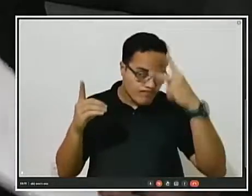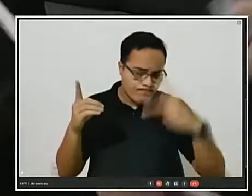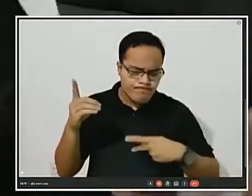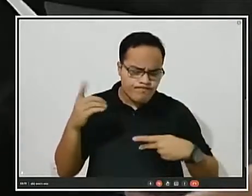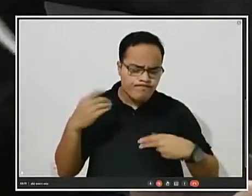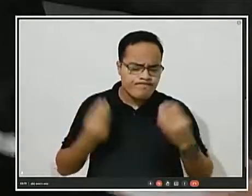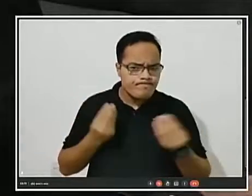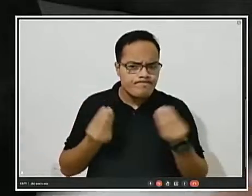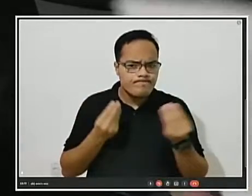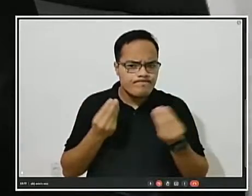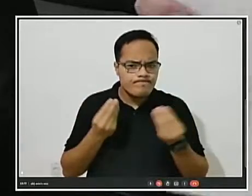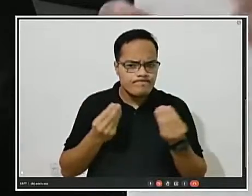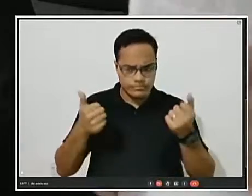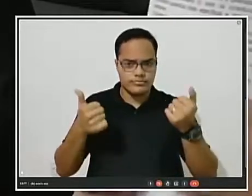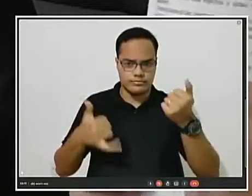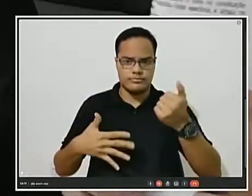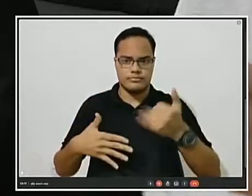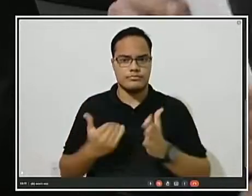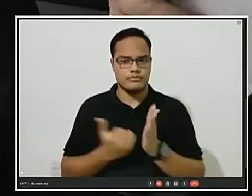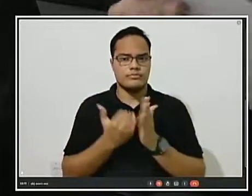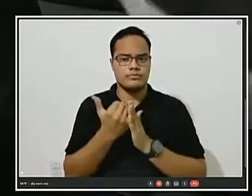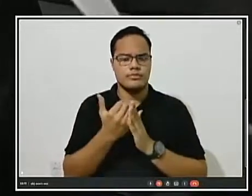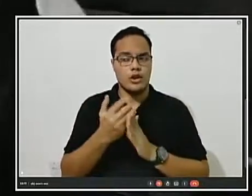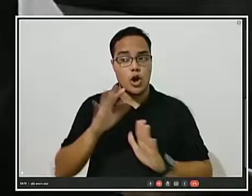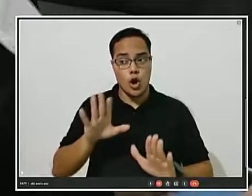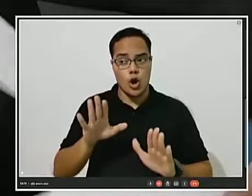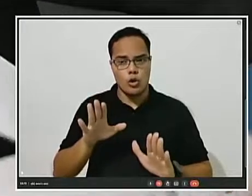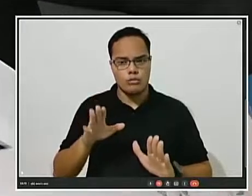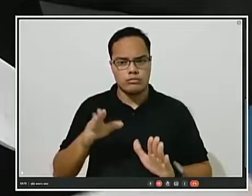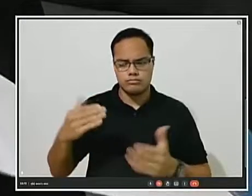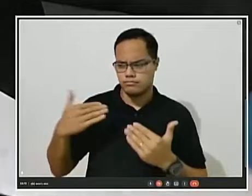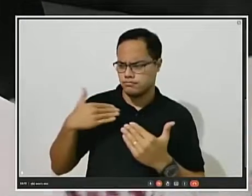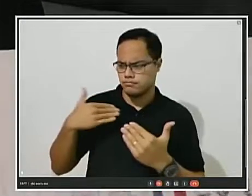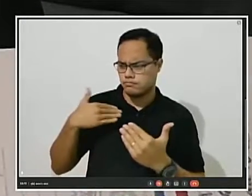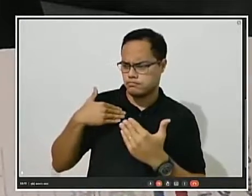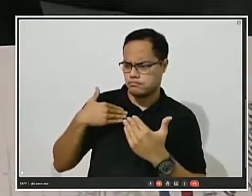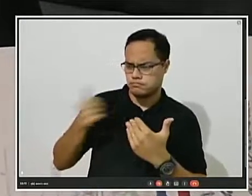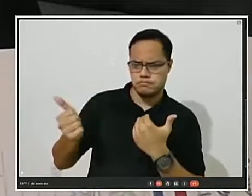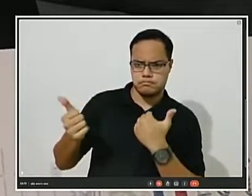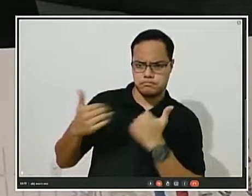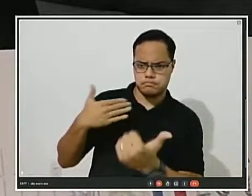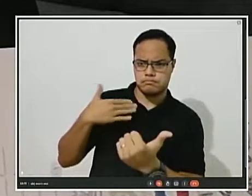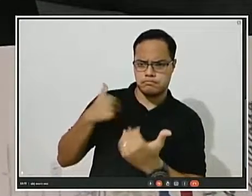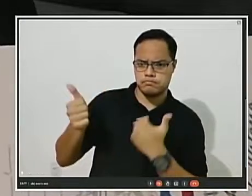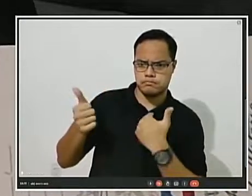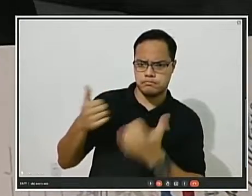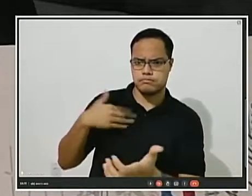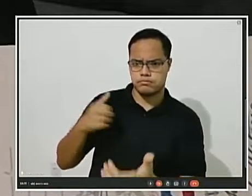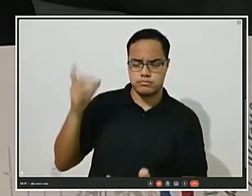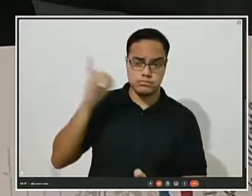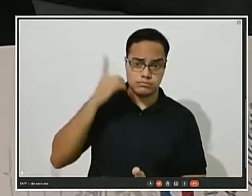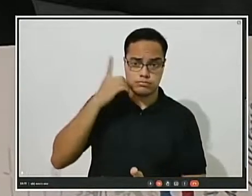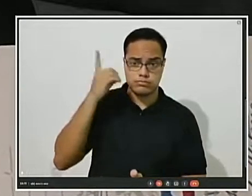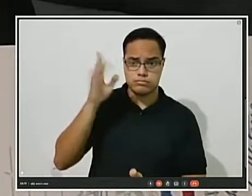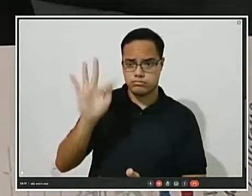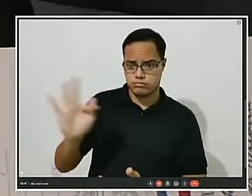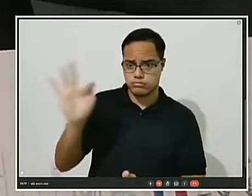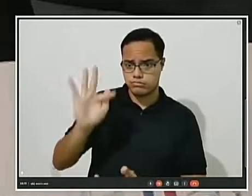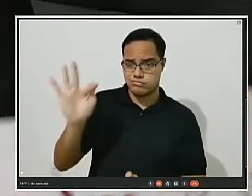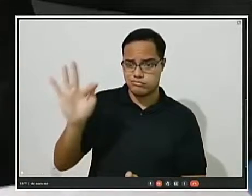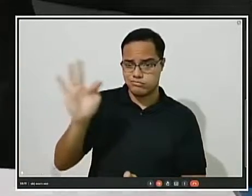e eu fui procurado por vários deputados aí estaduais federais é isso que o pessoal faz né nessa época